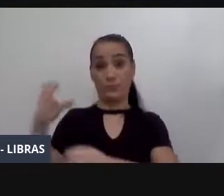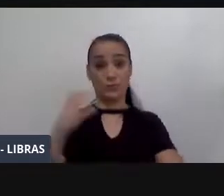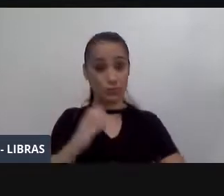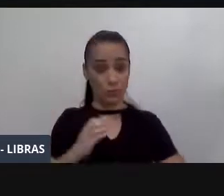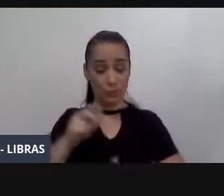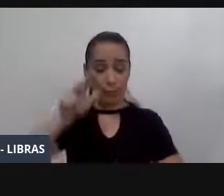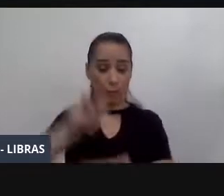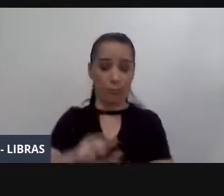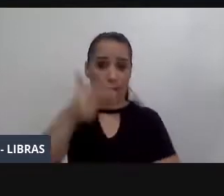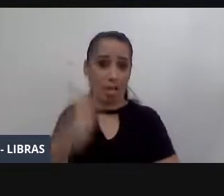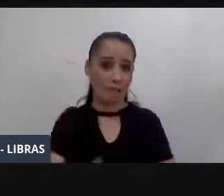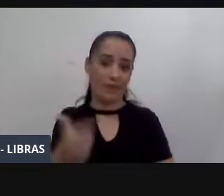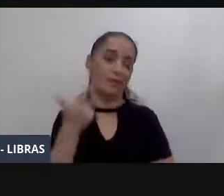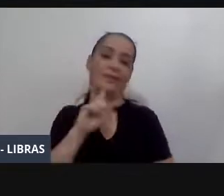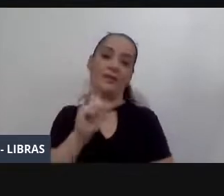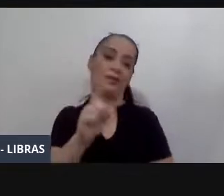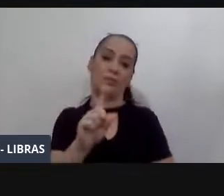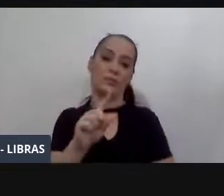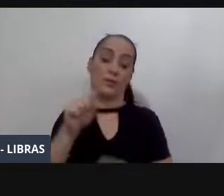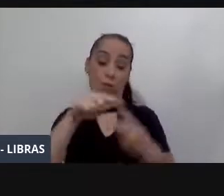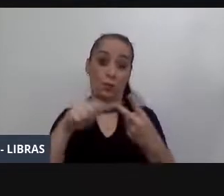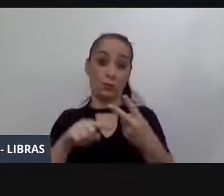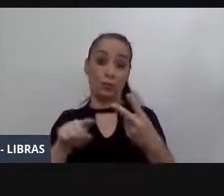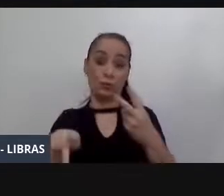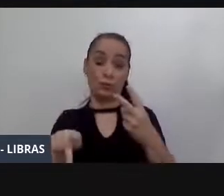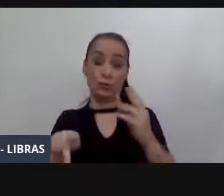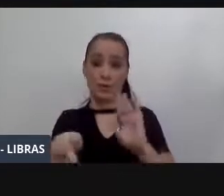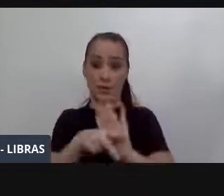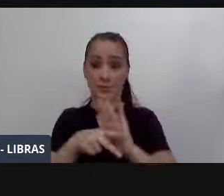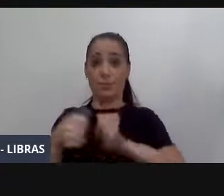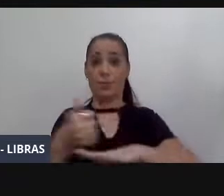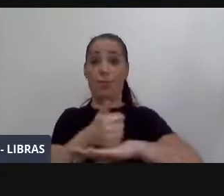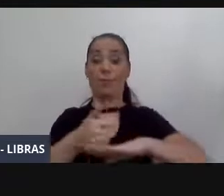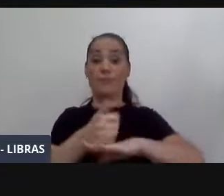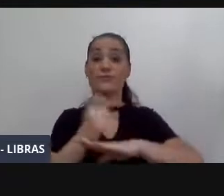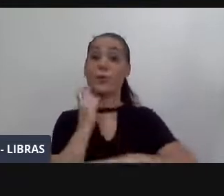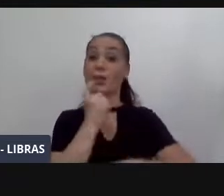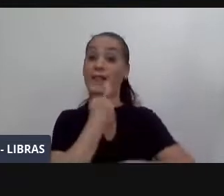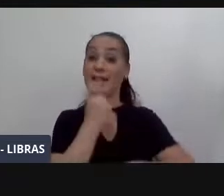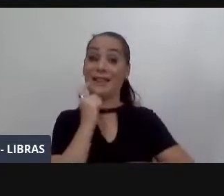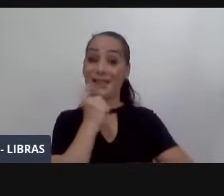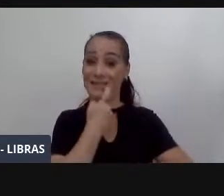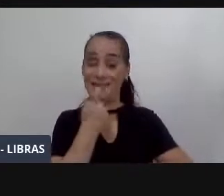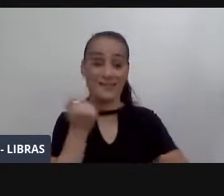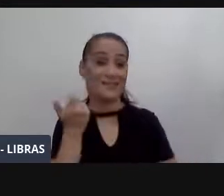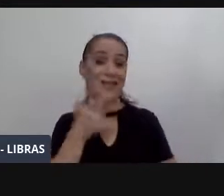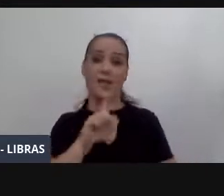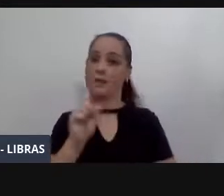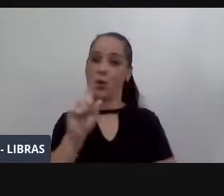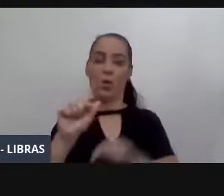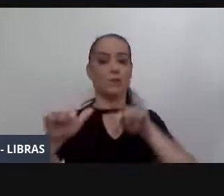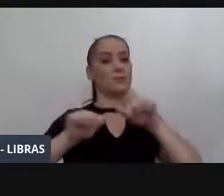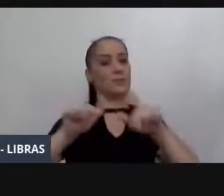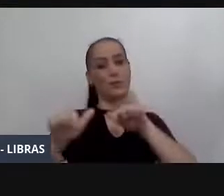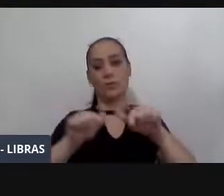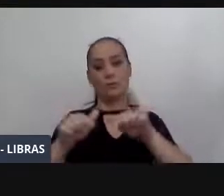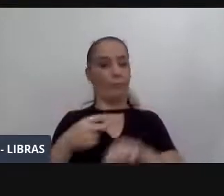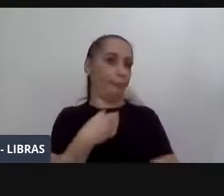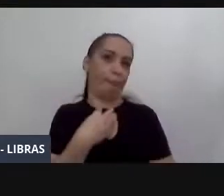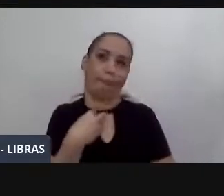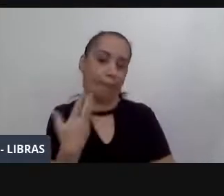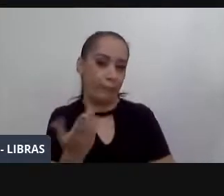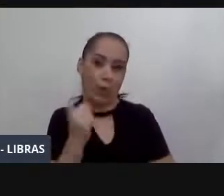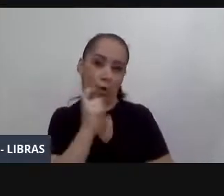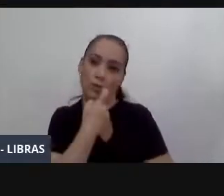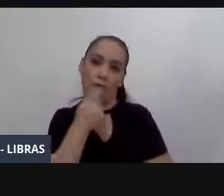Então, duas delas são dentistas que não conseguiram e não estão conseguindo trabalhar, né? Não podem trabalhar como dentistas